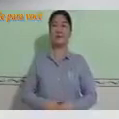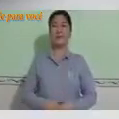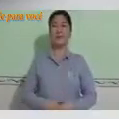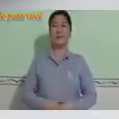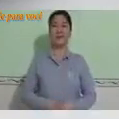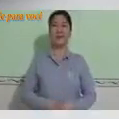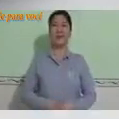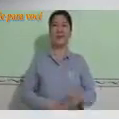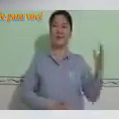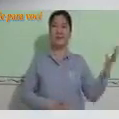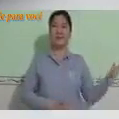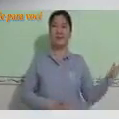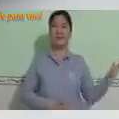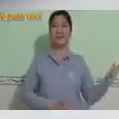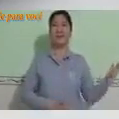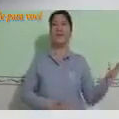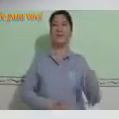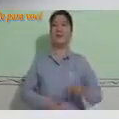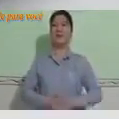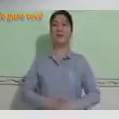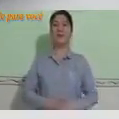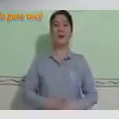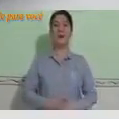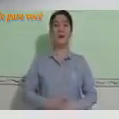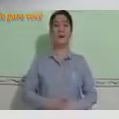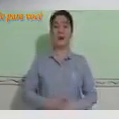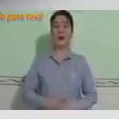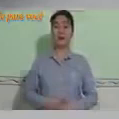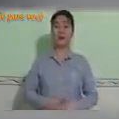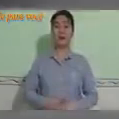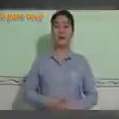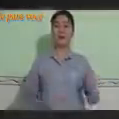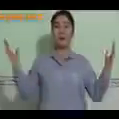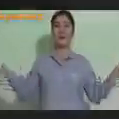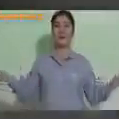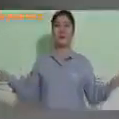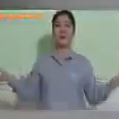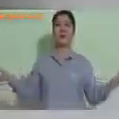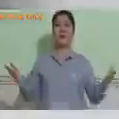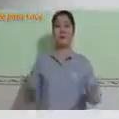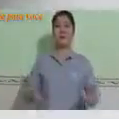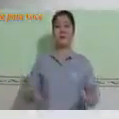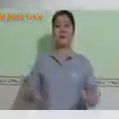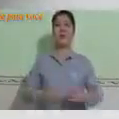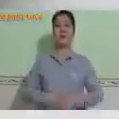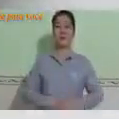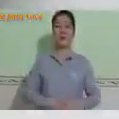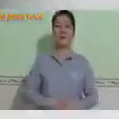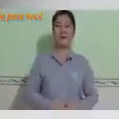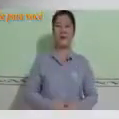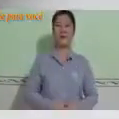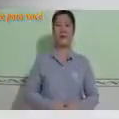ANTREDIARRAEADISNTERIA. A disenteria pode ser considerada uma diarreia em que pode ser observada mucosa sangue, vírgula, principalmente nas